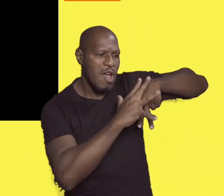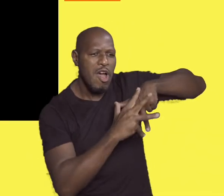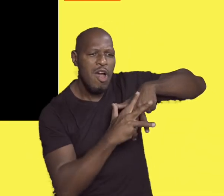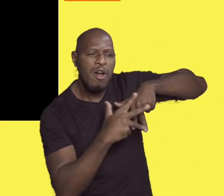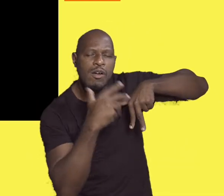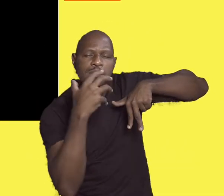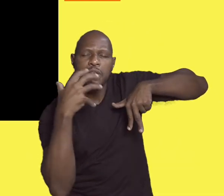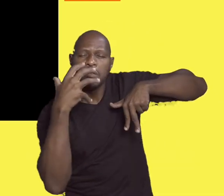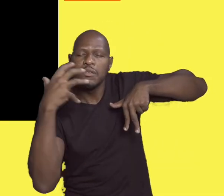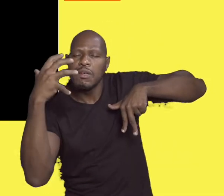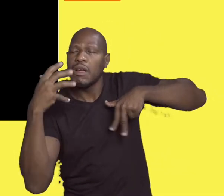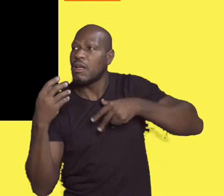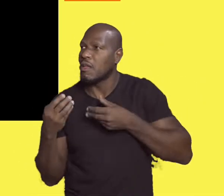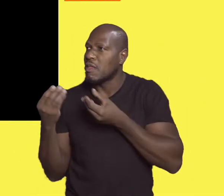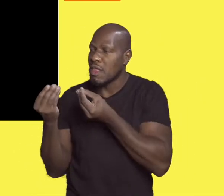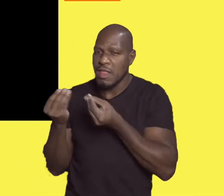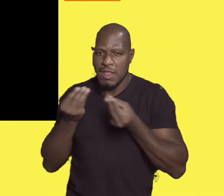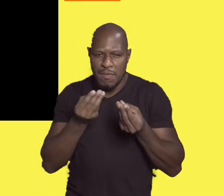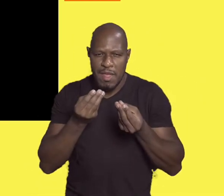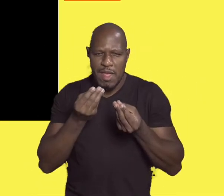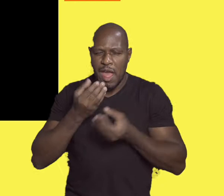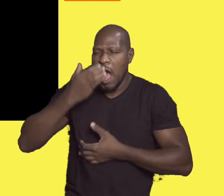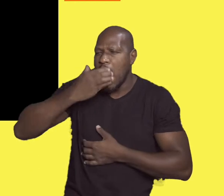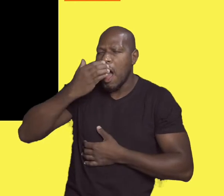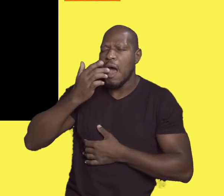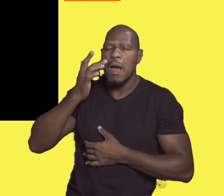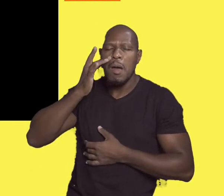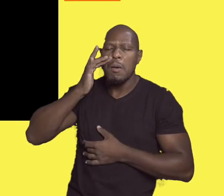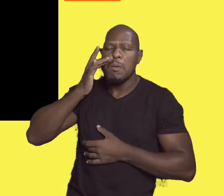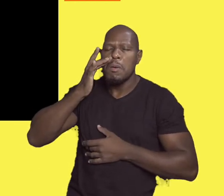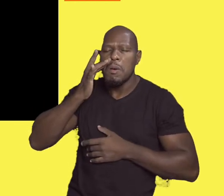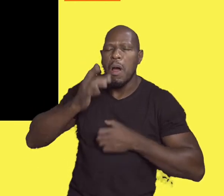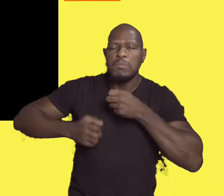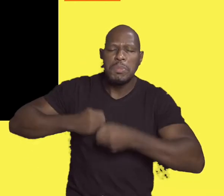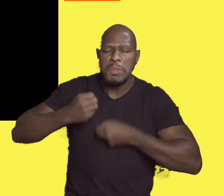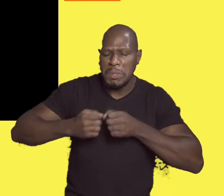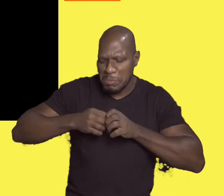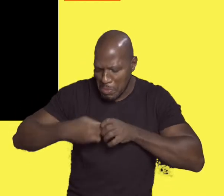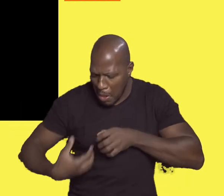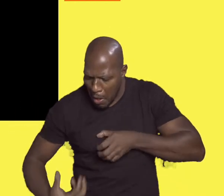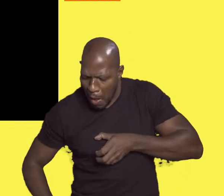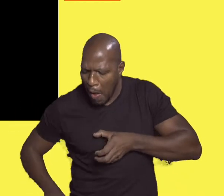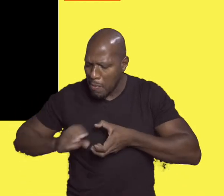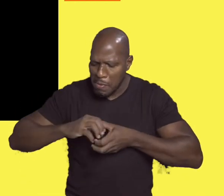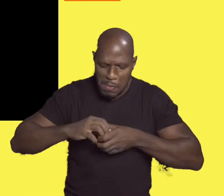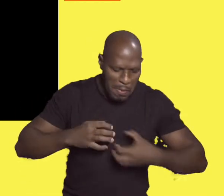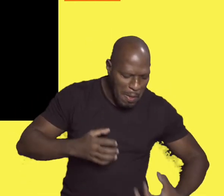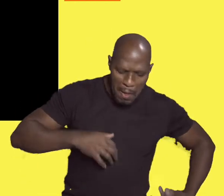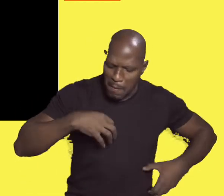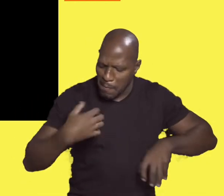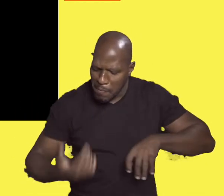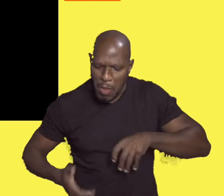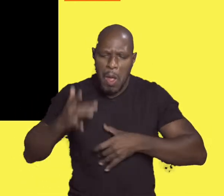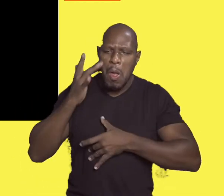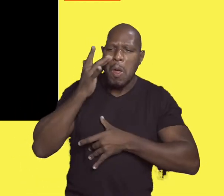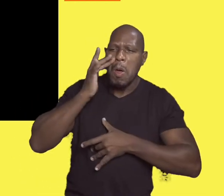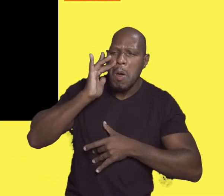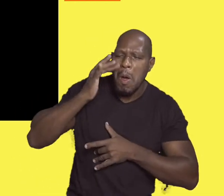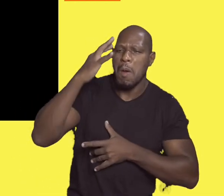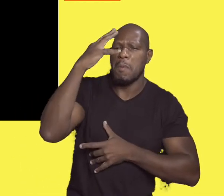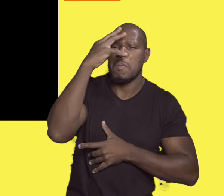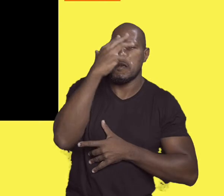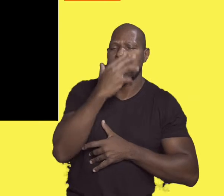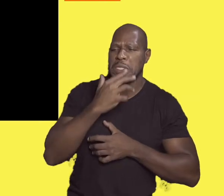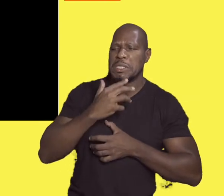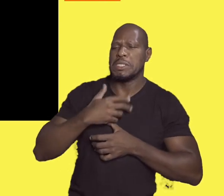maçãs douradas, que ele deixa cair durante o percurso, e por serem tão douradas e bonitas,